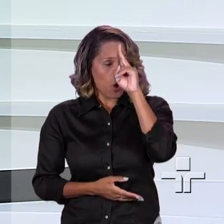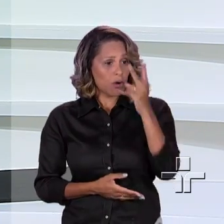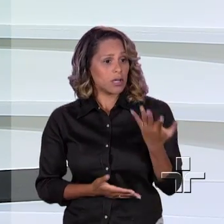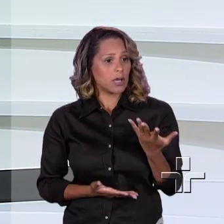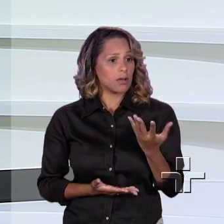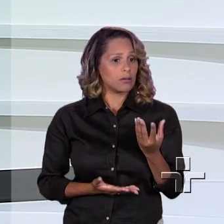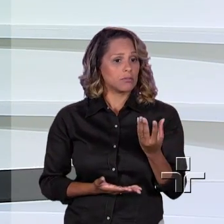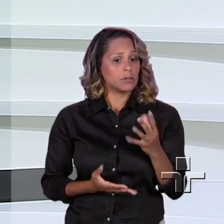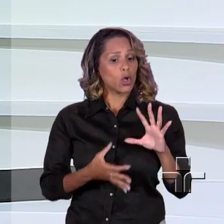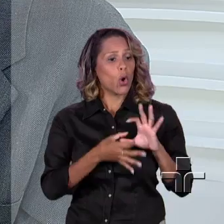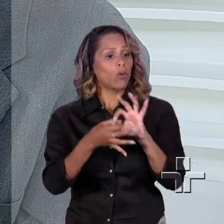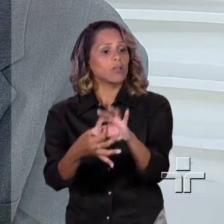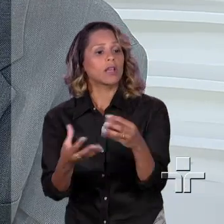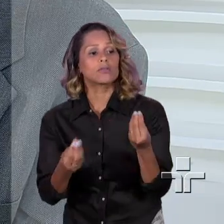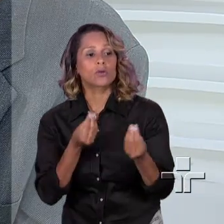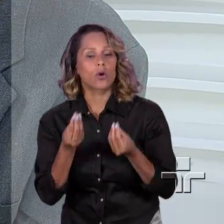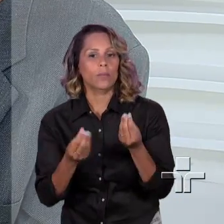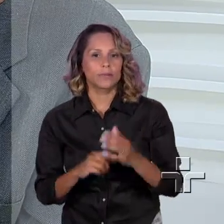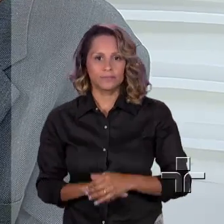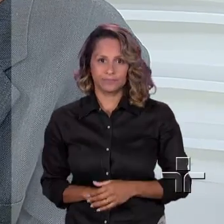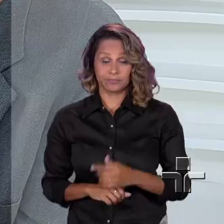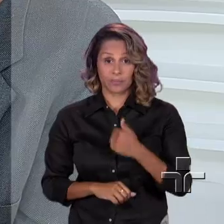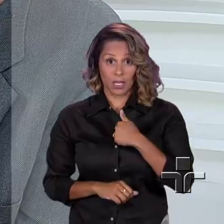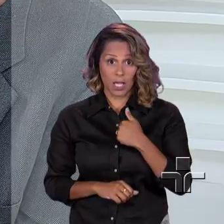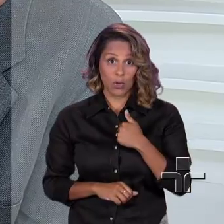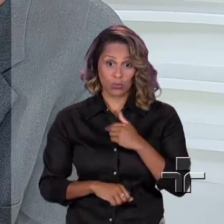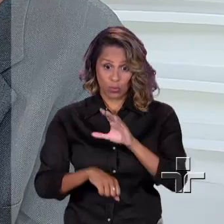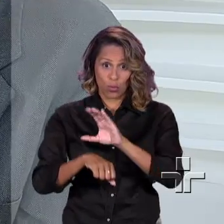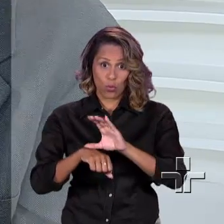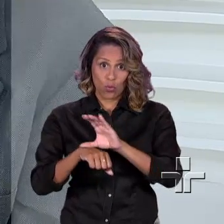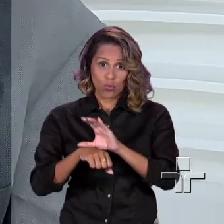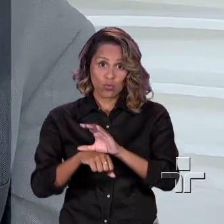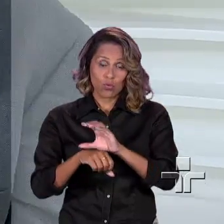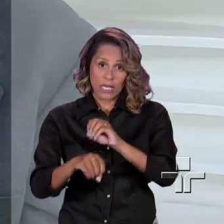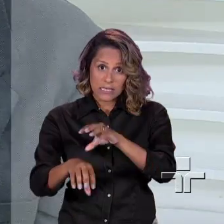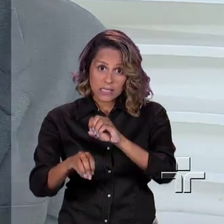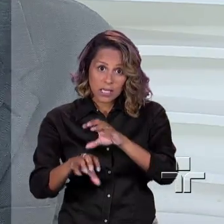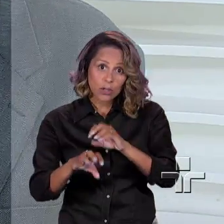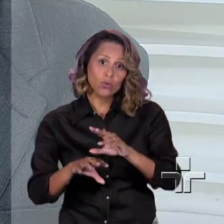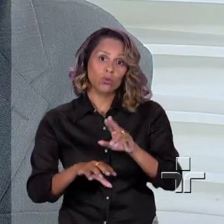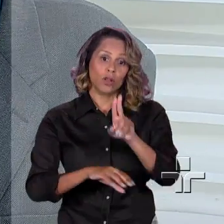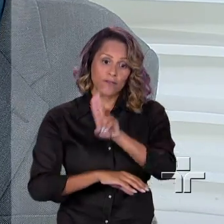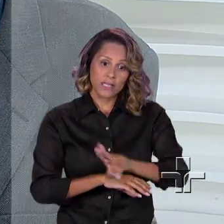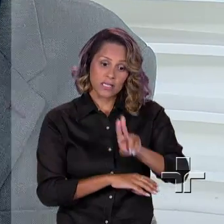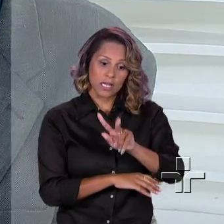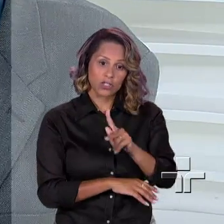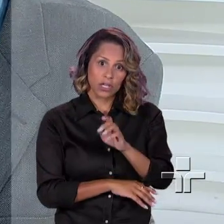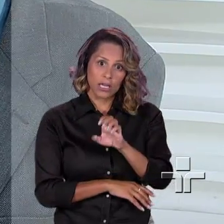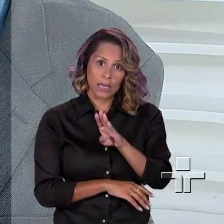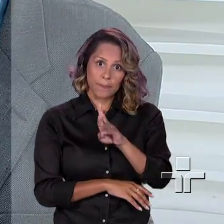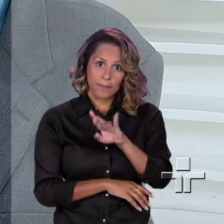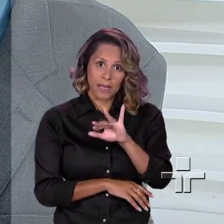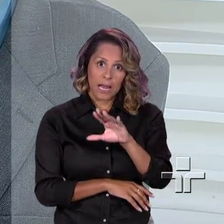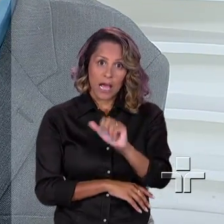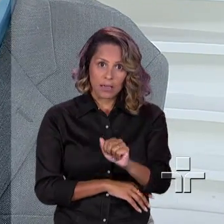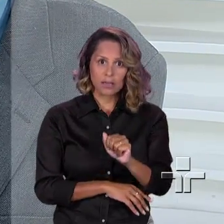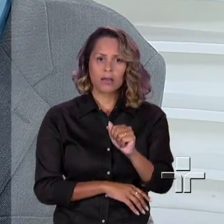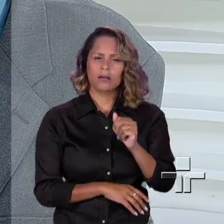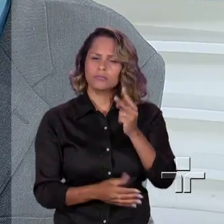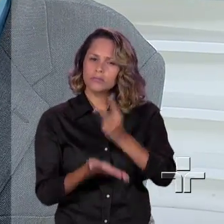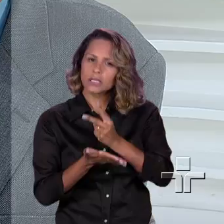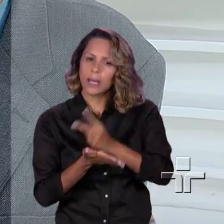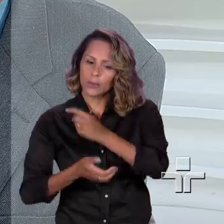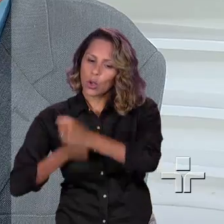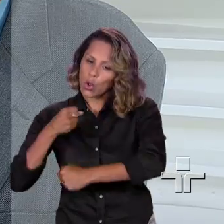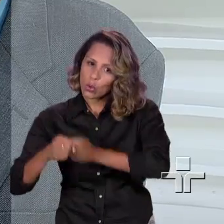nesse contexto? Então, eu dou um curso sobre a história do Brasil na Universidade Hebraica em dezembro e janeiro, todos os anos. Eu organizo